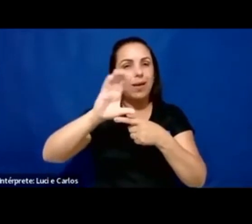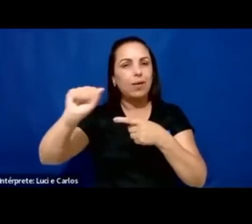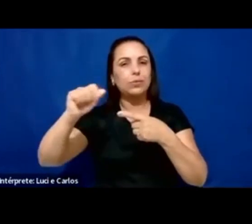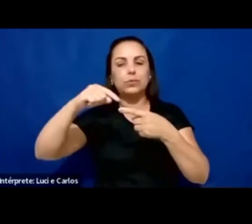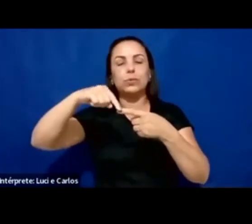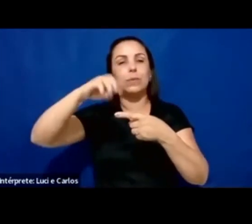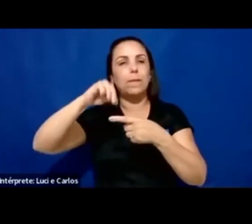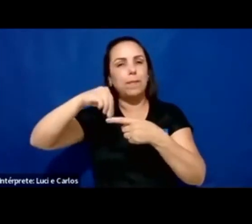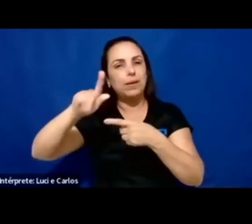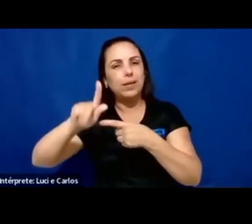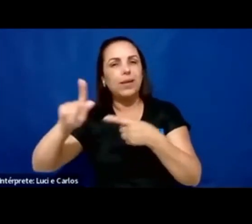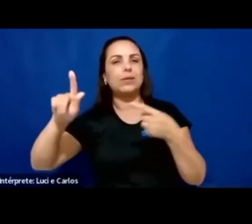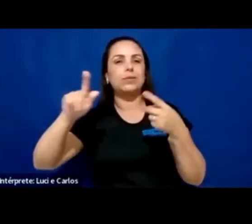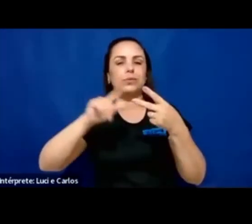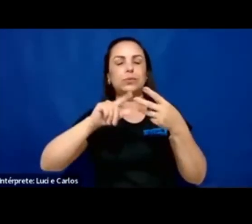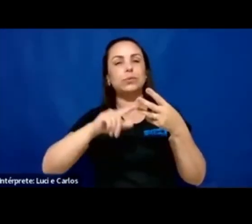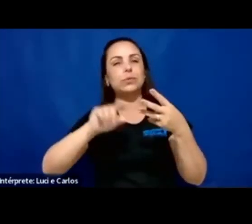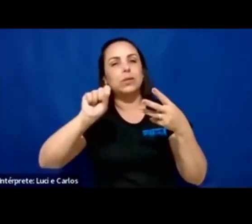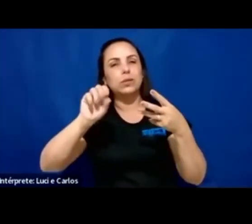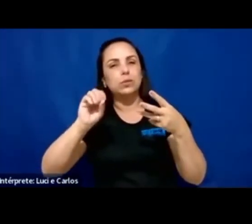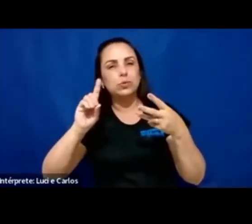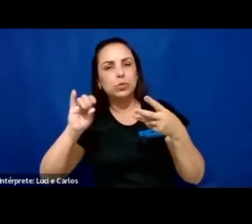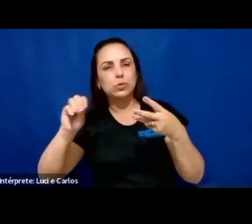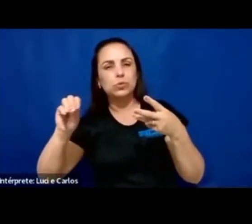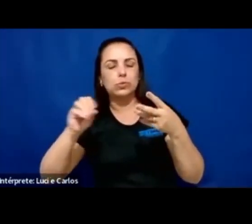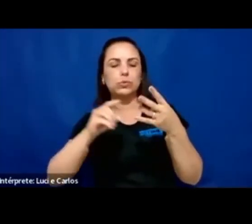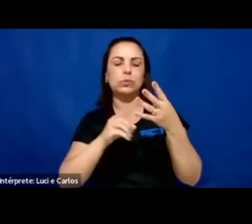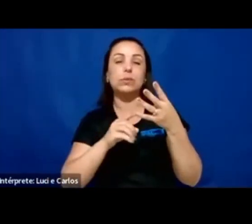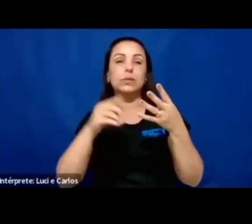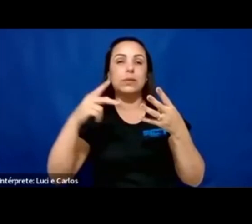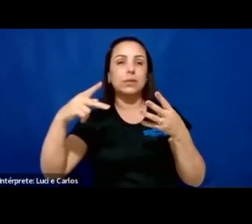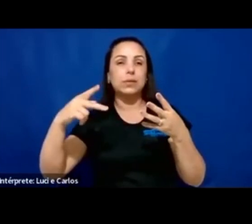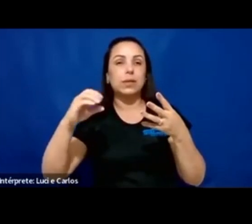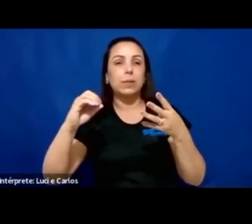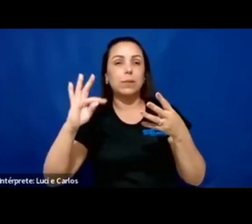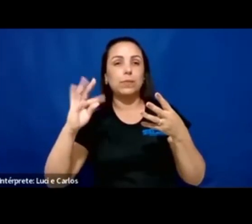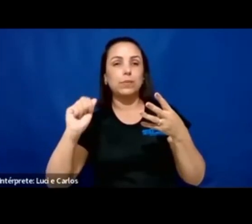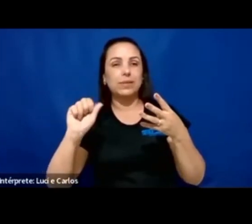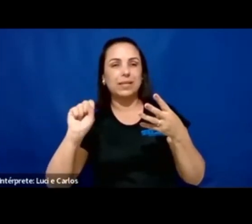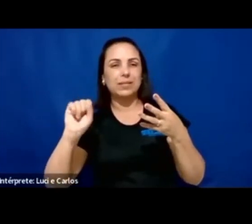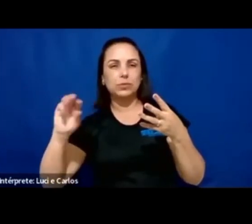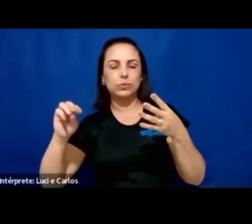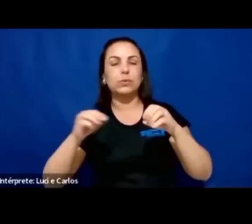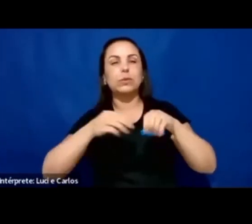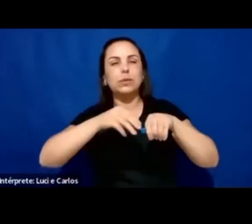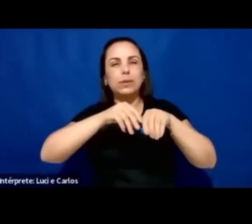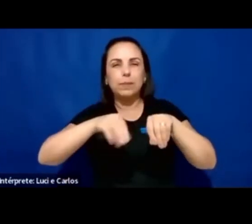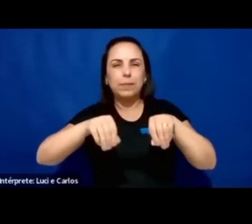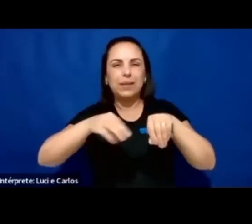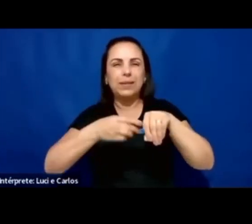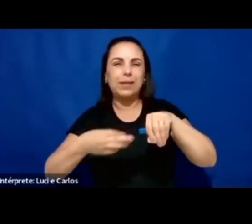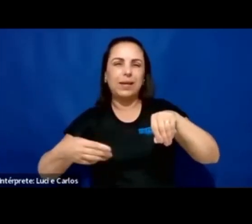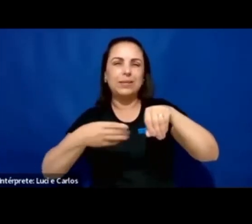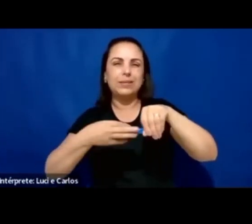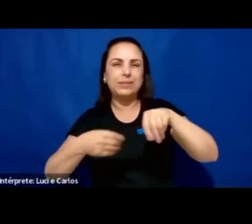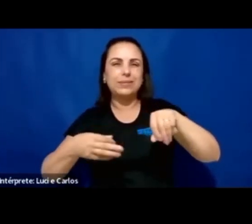sódio, potássio e companhia, todos esses minerais, eles são alcalinizantes. Então